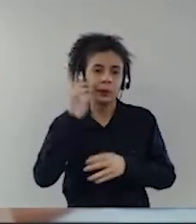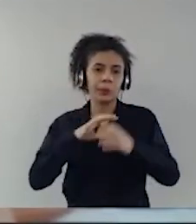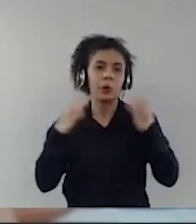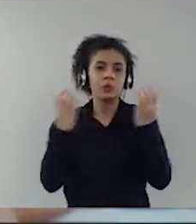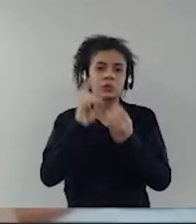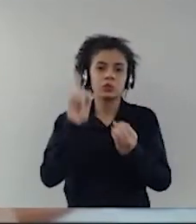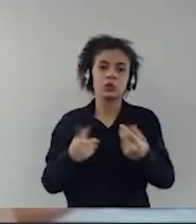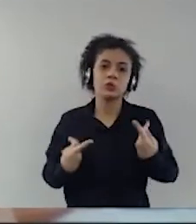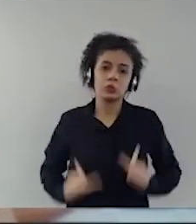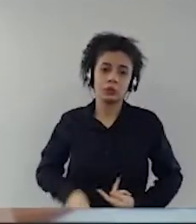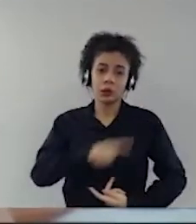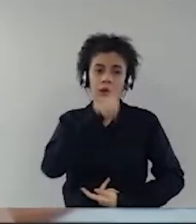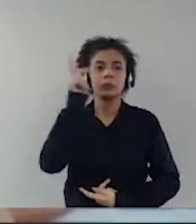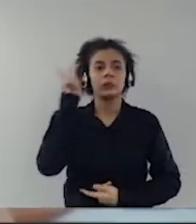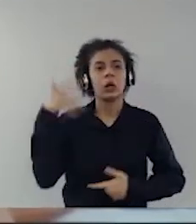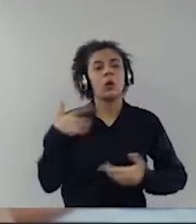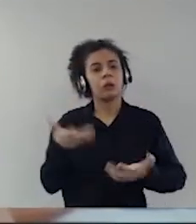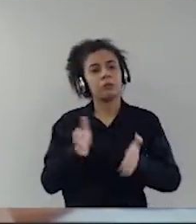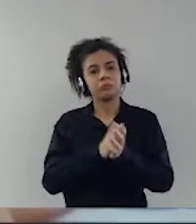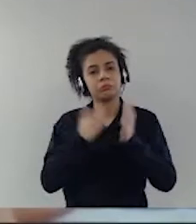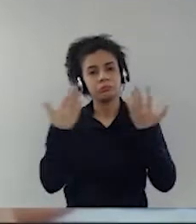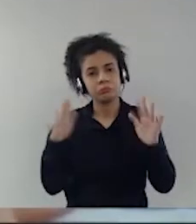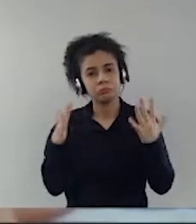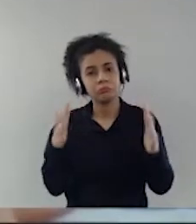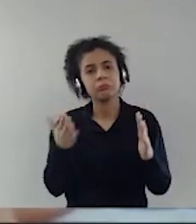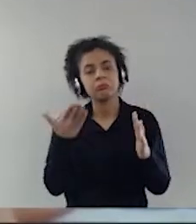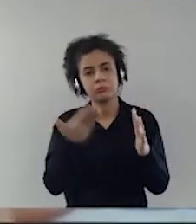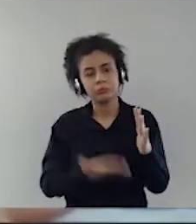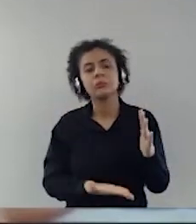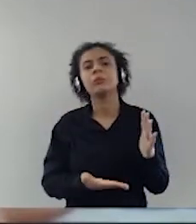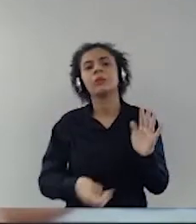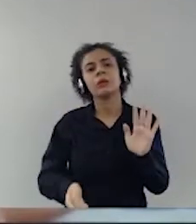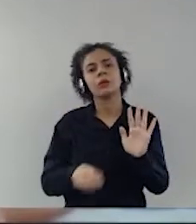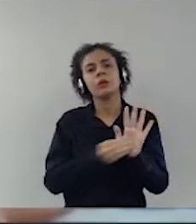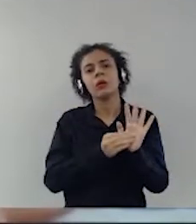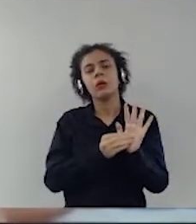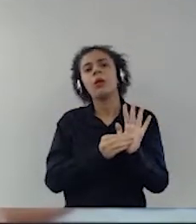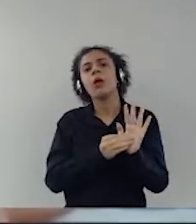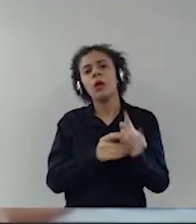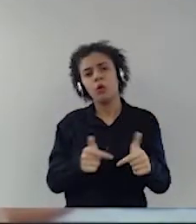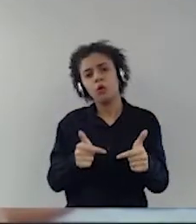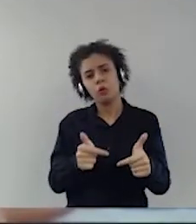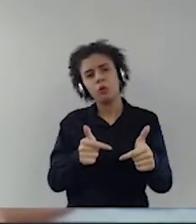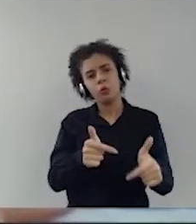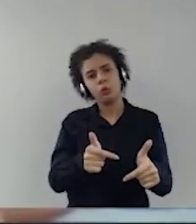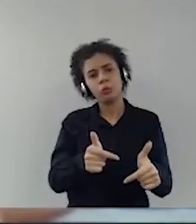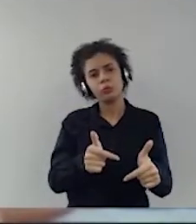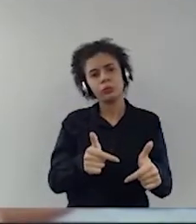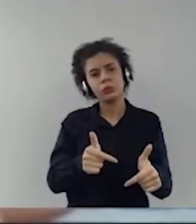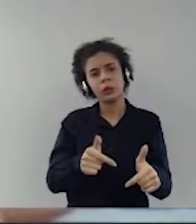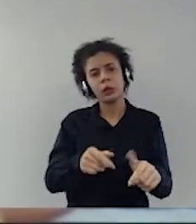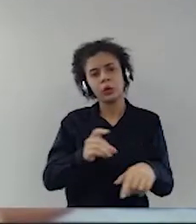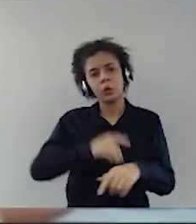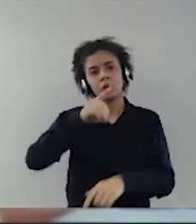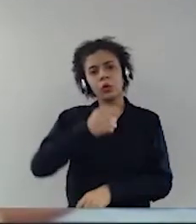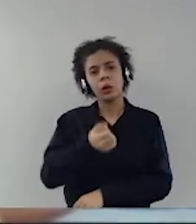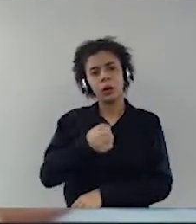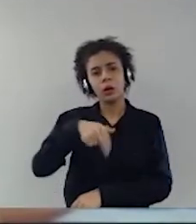Direitos Humanos de São Paulo. Então, quero dar esse crédito aqui, registrar a luta da doutora Ana Amélia, e